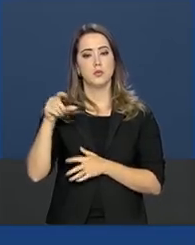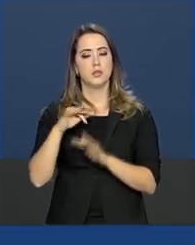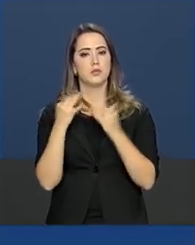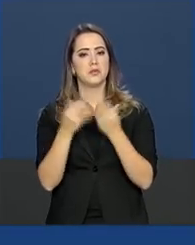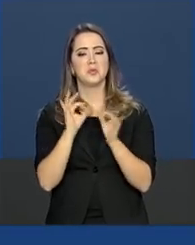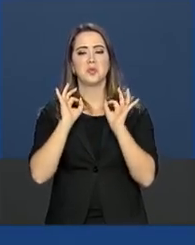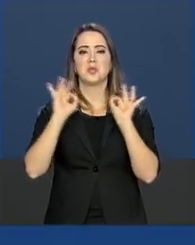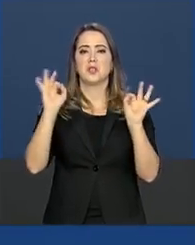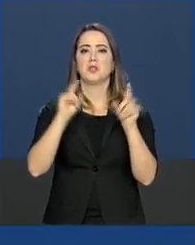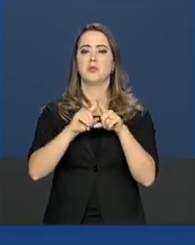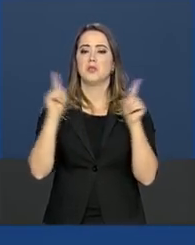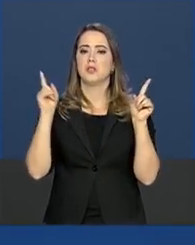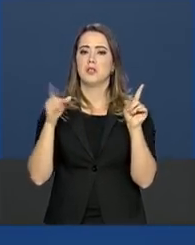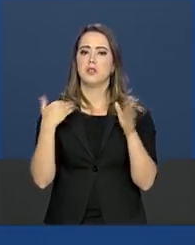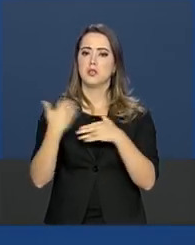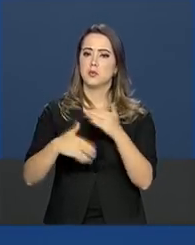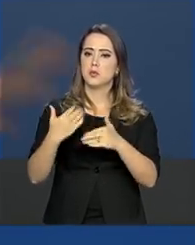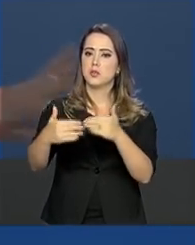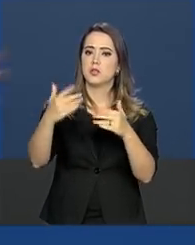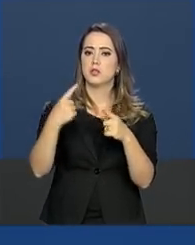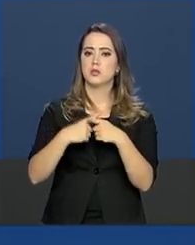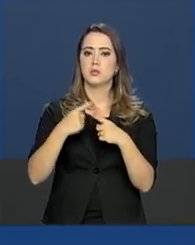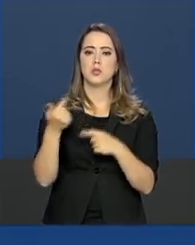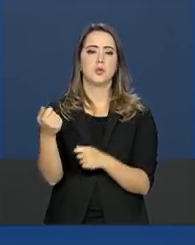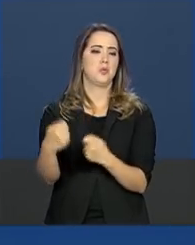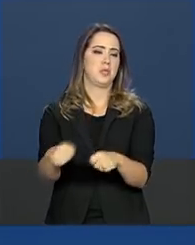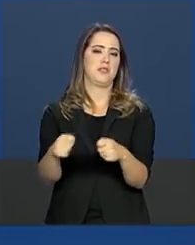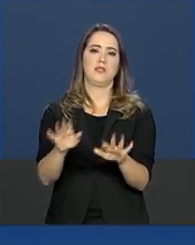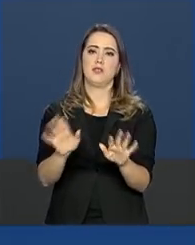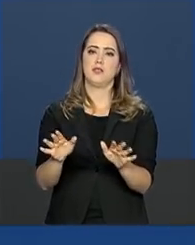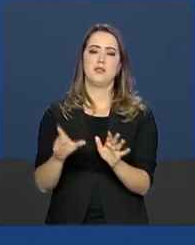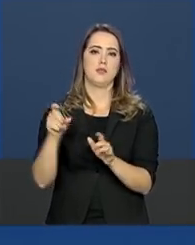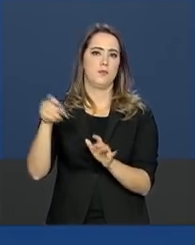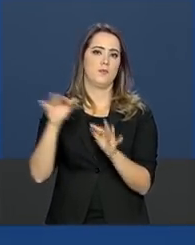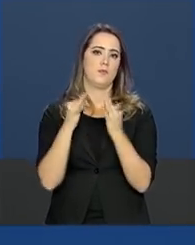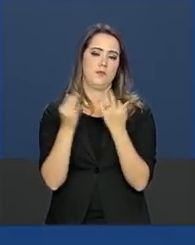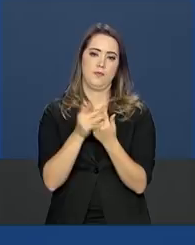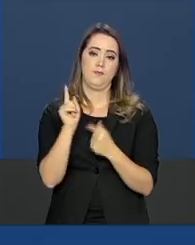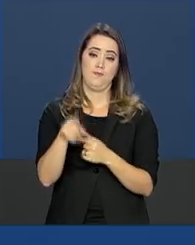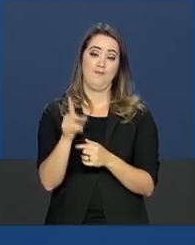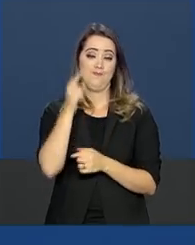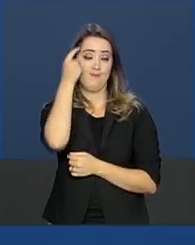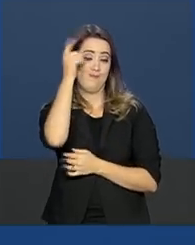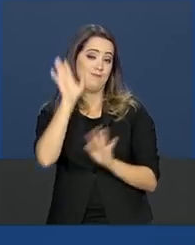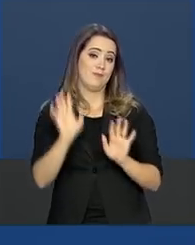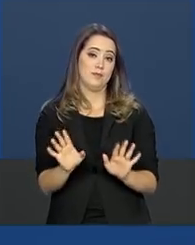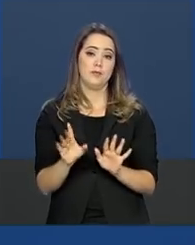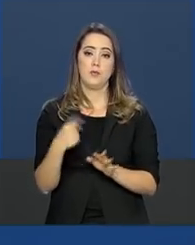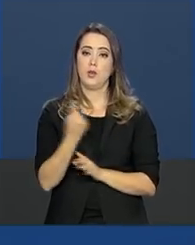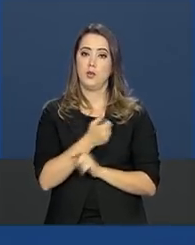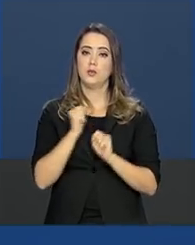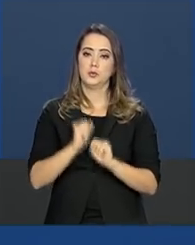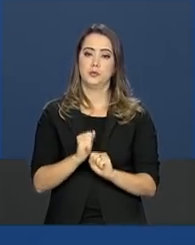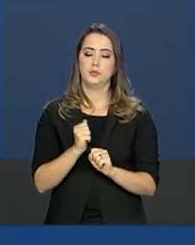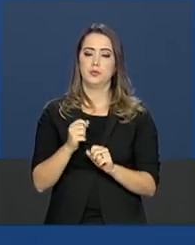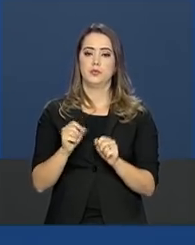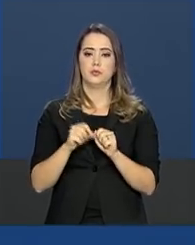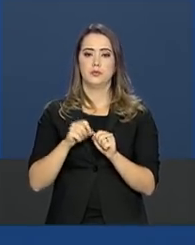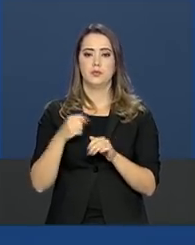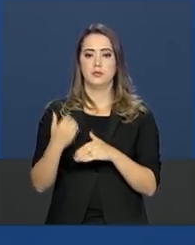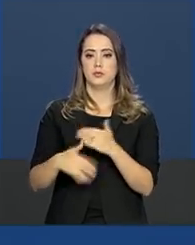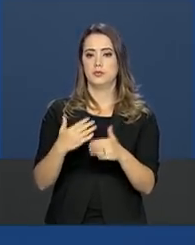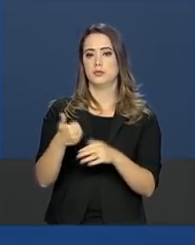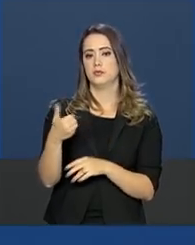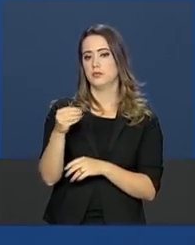deu certo, mas deu certo o Progredir, porque agora não precisa mais do Bolsa Família, né? Esta grande ideia. Se nós pudermos fazer isto